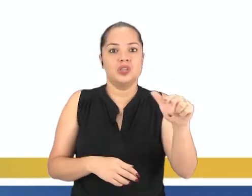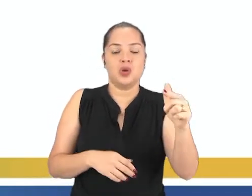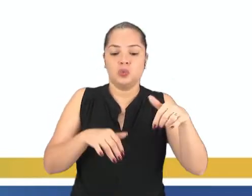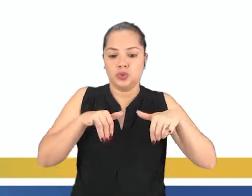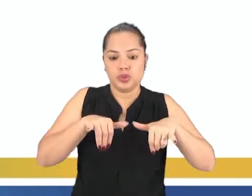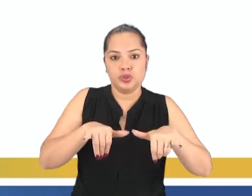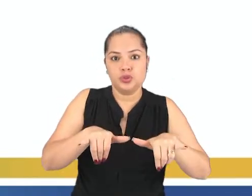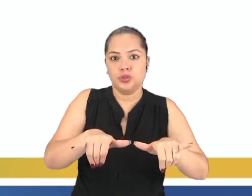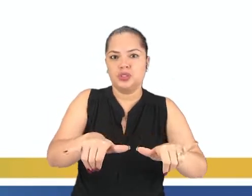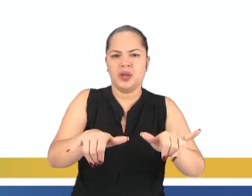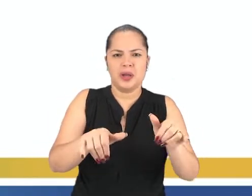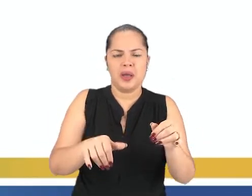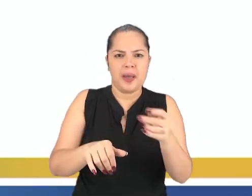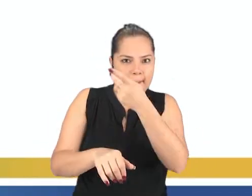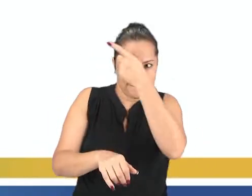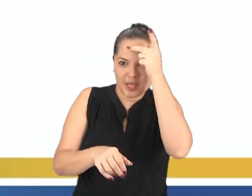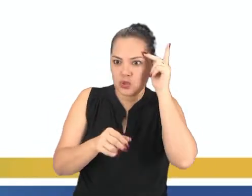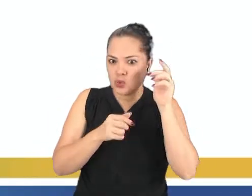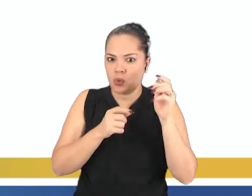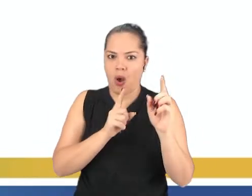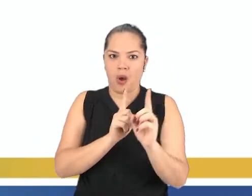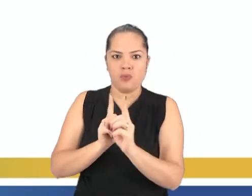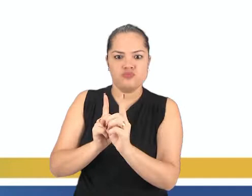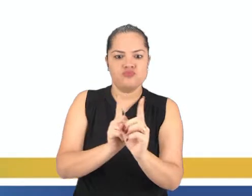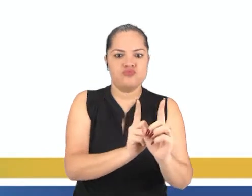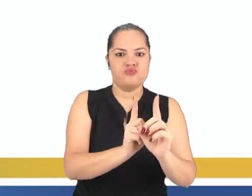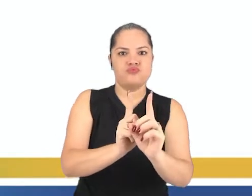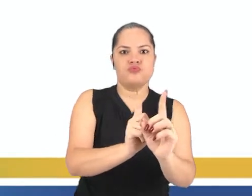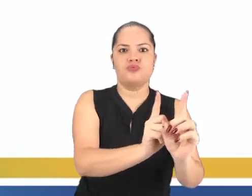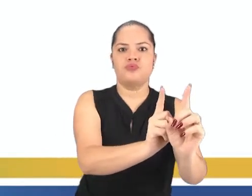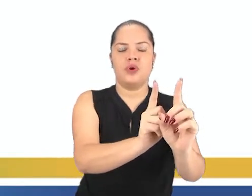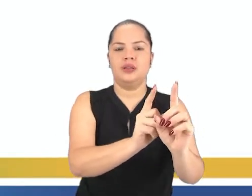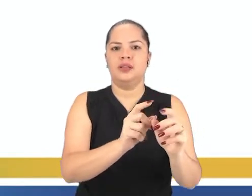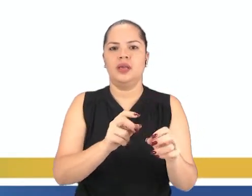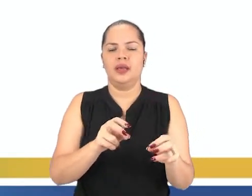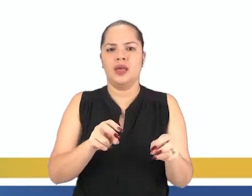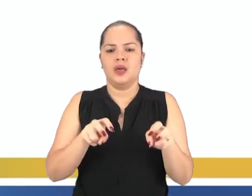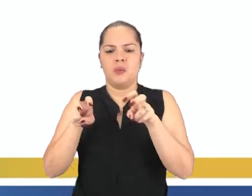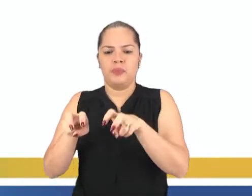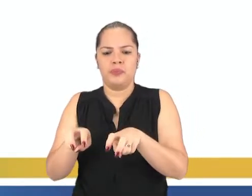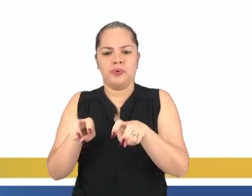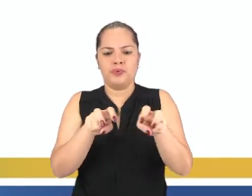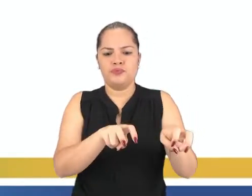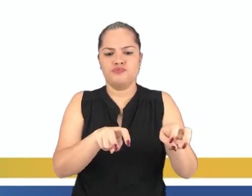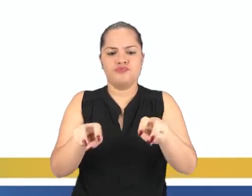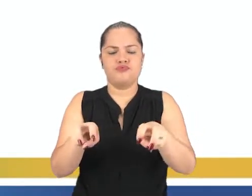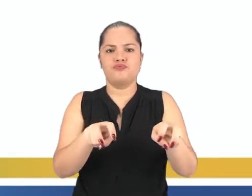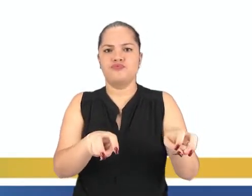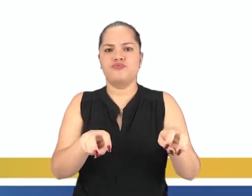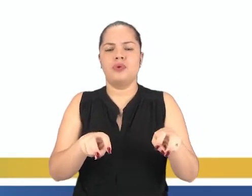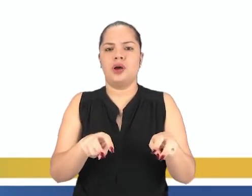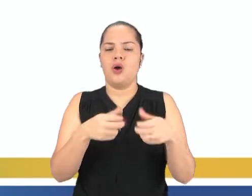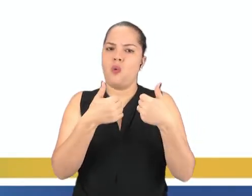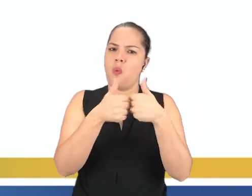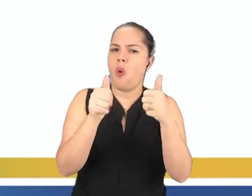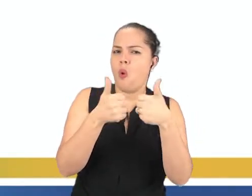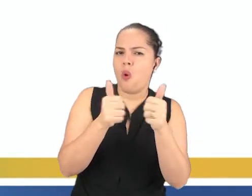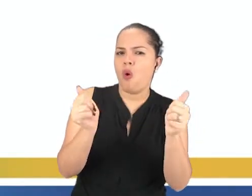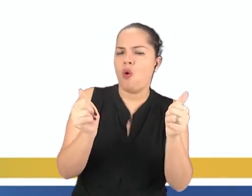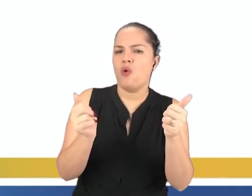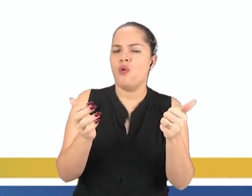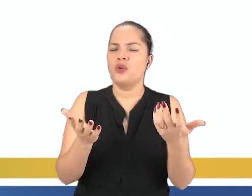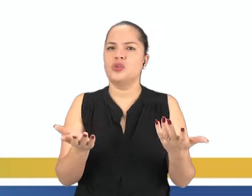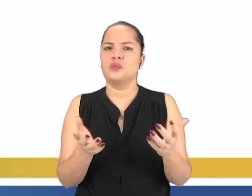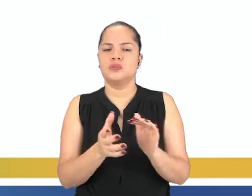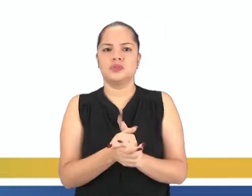trocariam mais de calçada quando eu ando, nem mudariam de lugar no ônibus. Será que doeria menos viver? E por